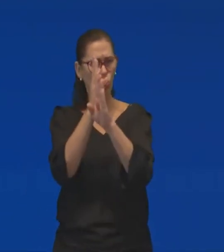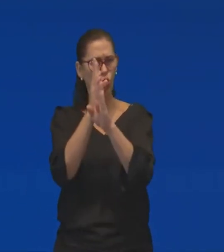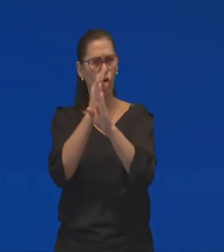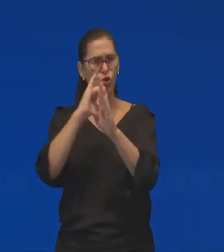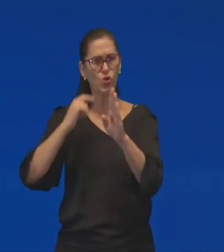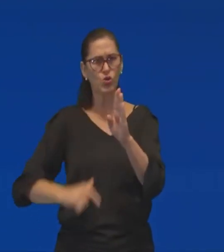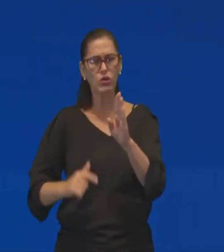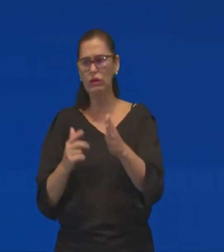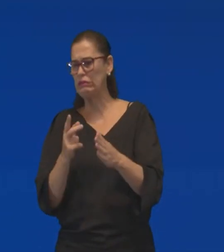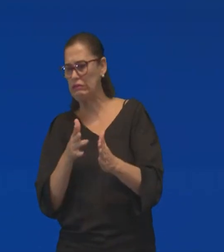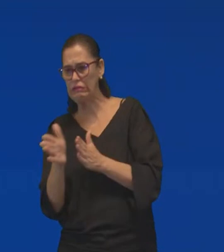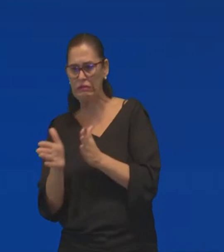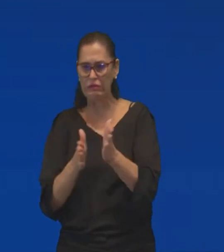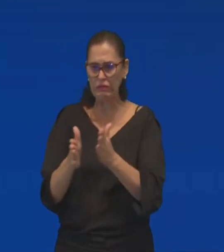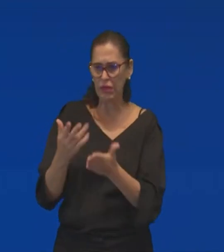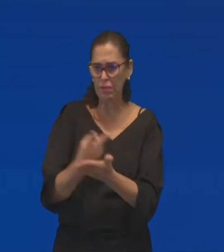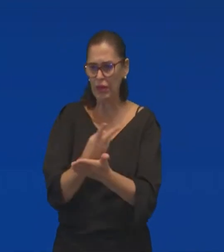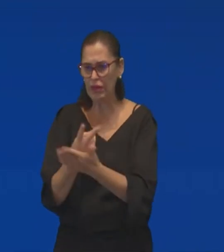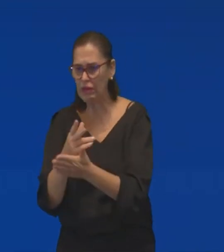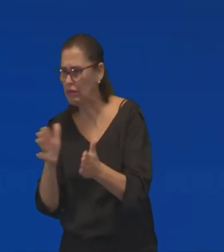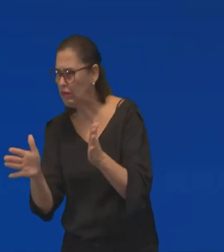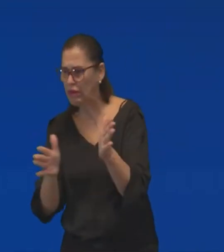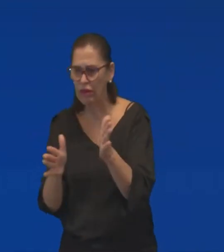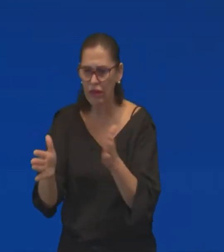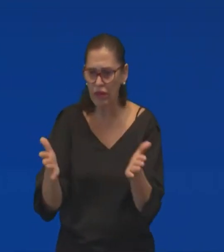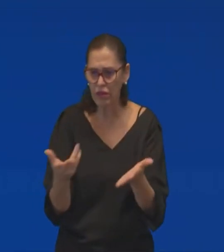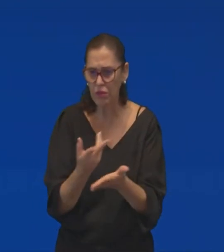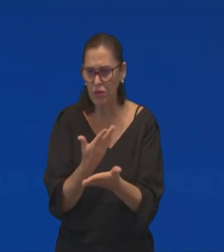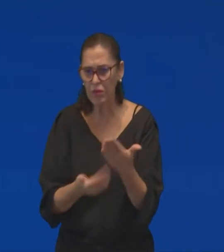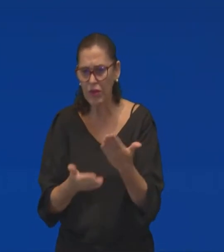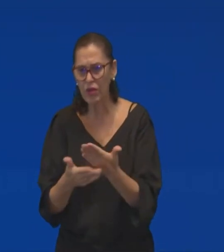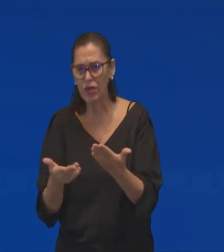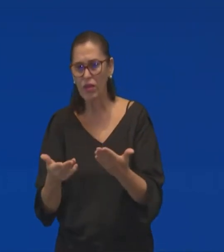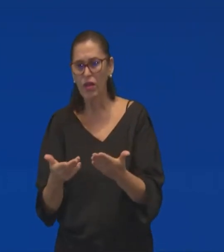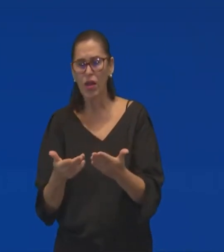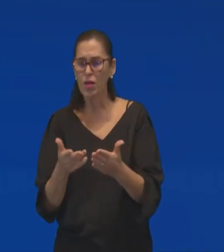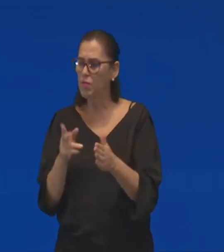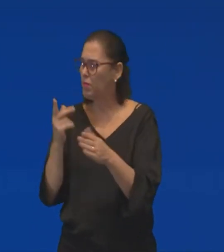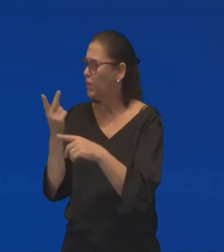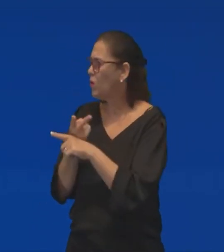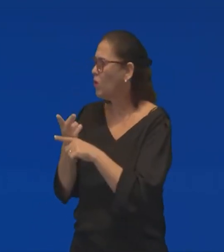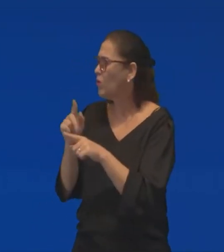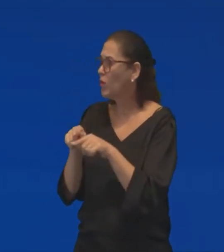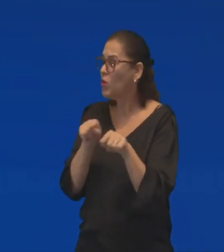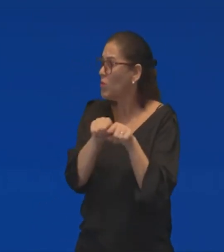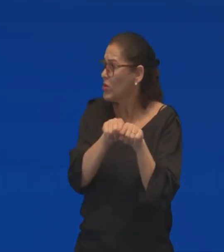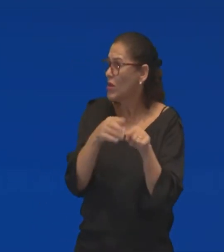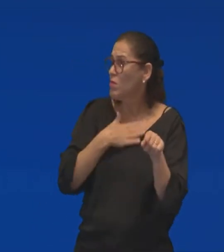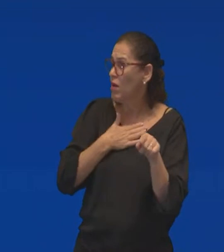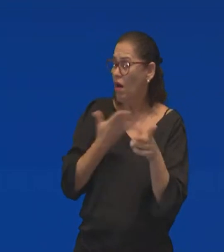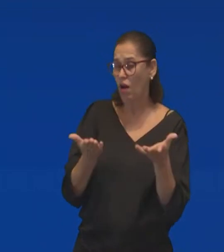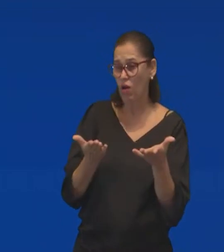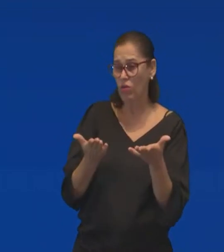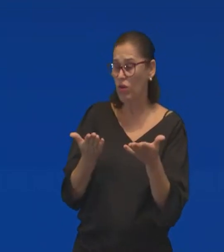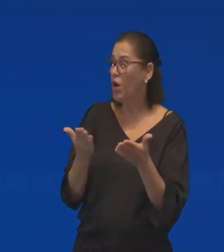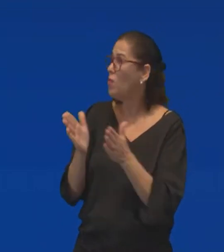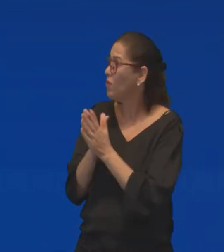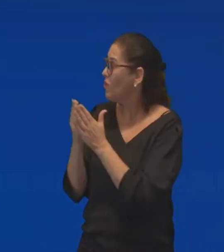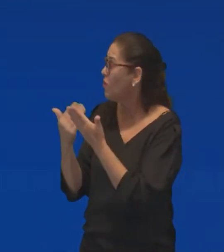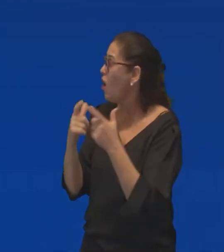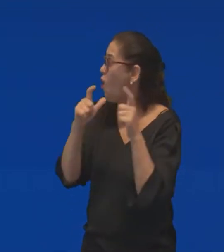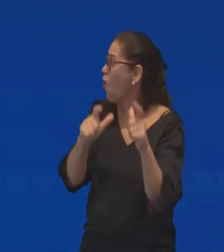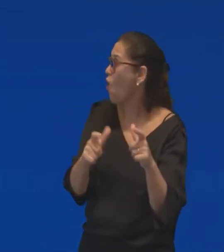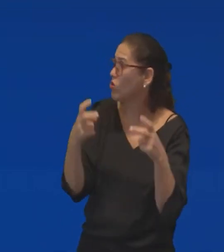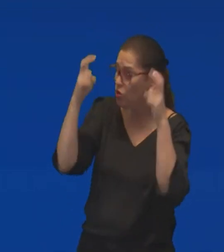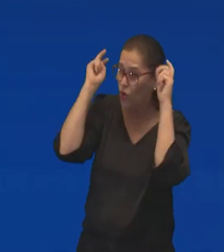andava errante pelo campo, e lhe perguntou: que procuras? Respondeu: procuro meus irmãos. Dize-me, onde